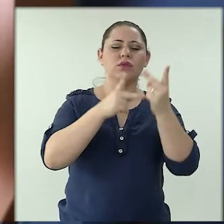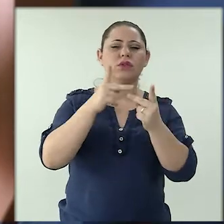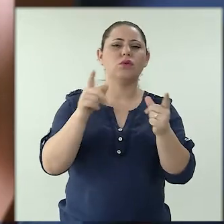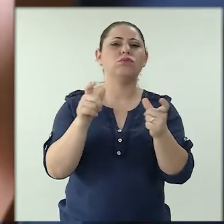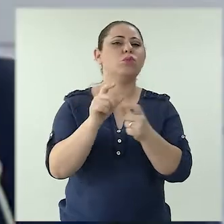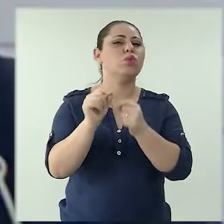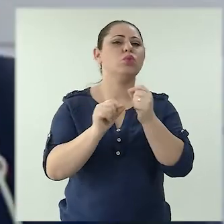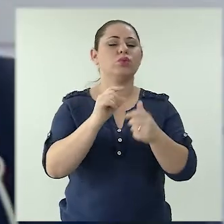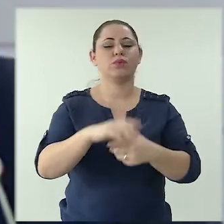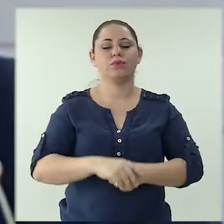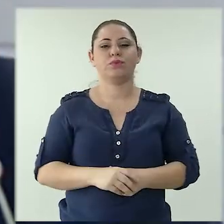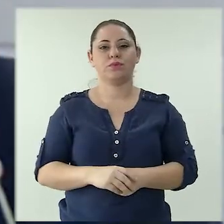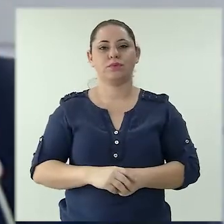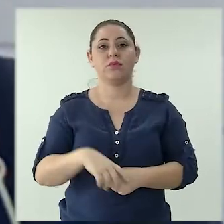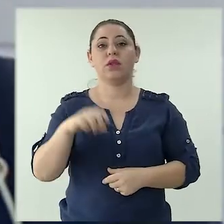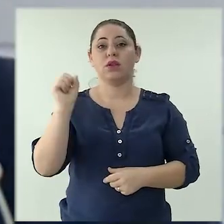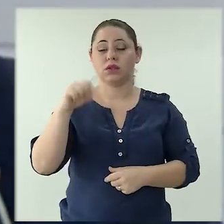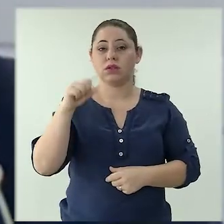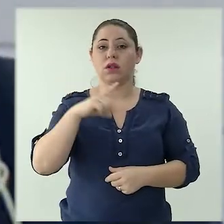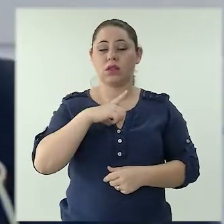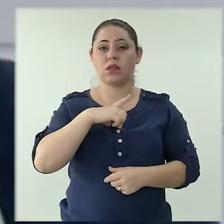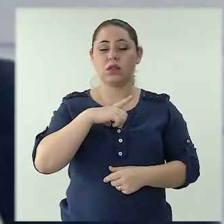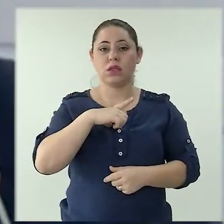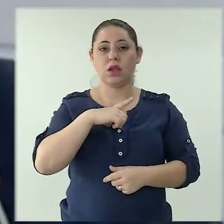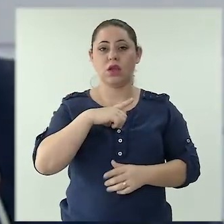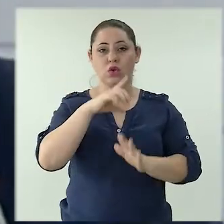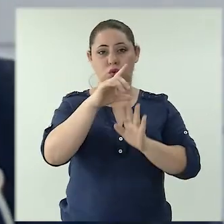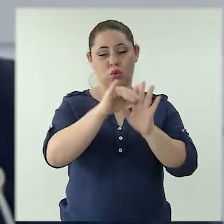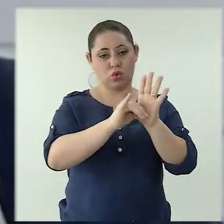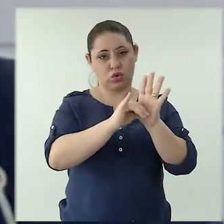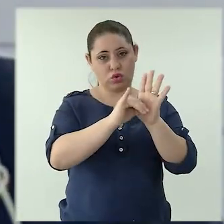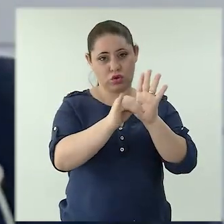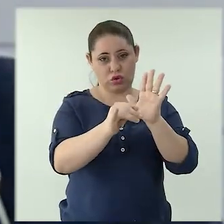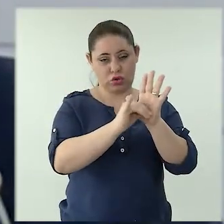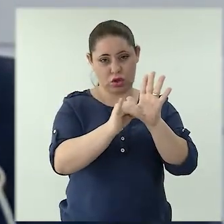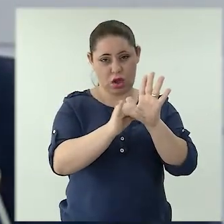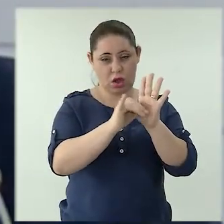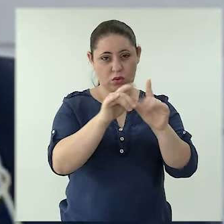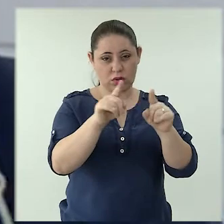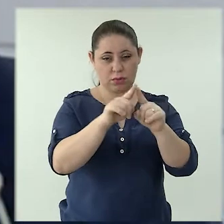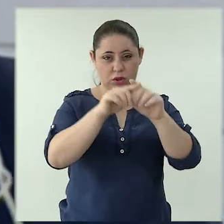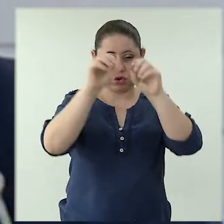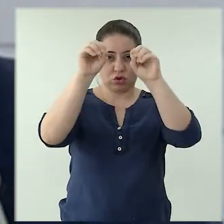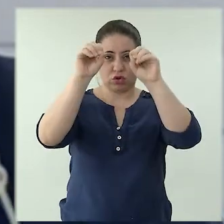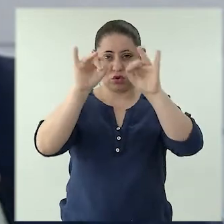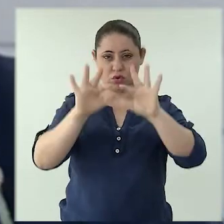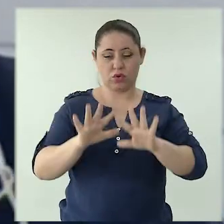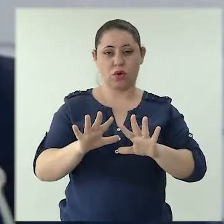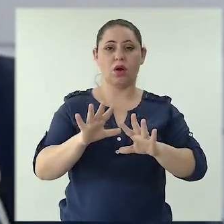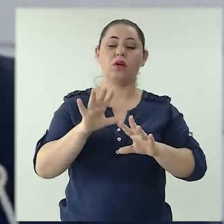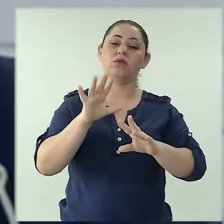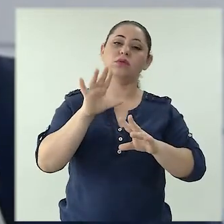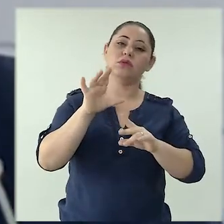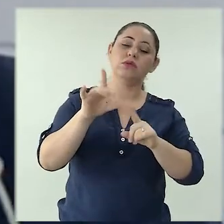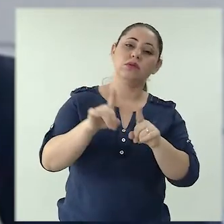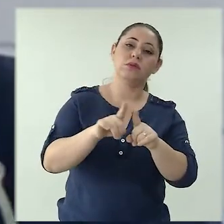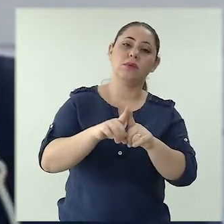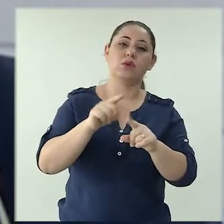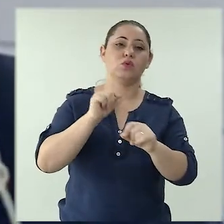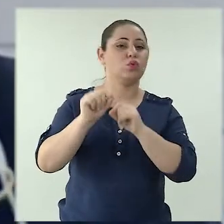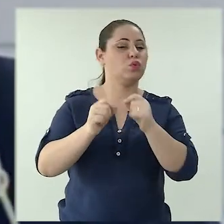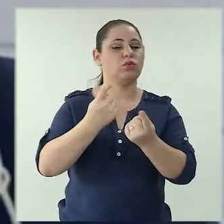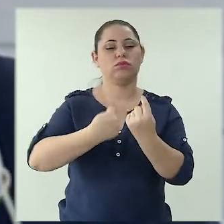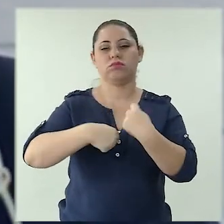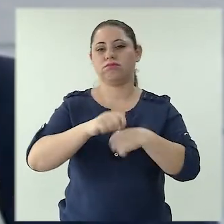isso. Sim, existe a publicação em diário para que tenha a publicidade que é desejada em todos os